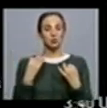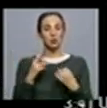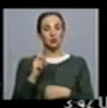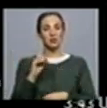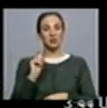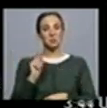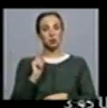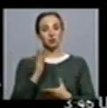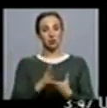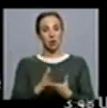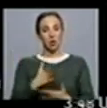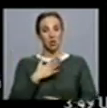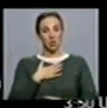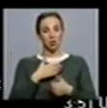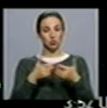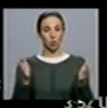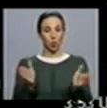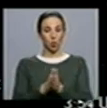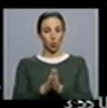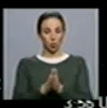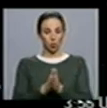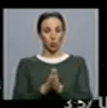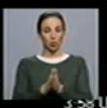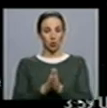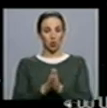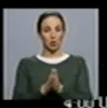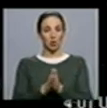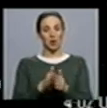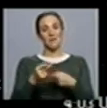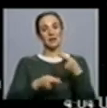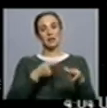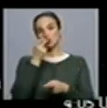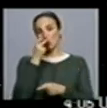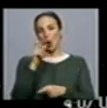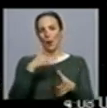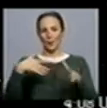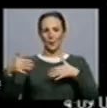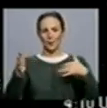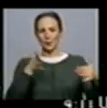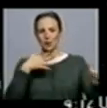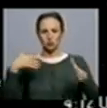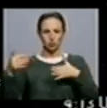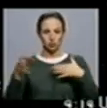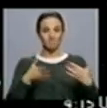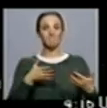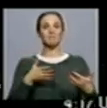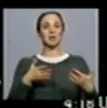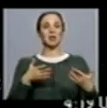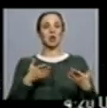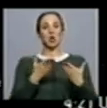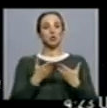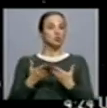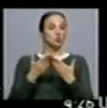minutos, conseguiu dar-nos todo o traço da atmosfera, os ventos de Titã. E é uma sonda que até